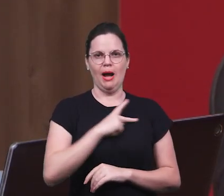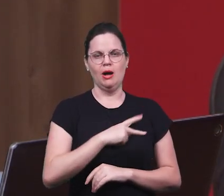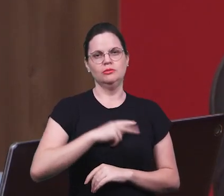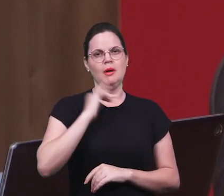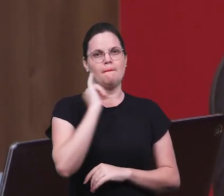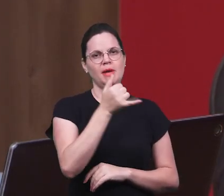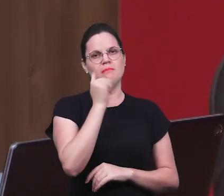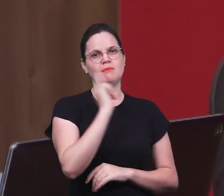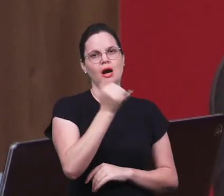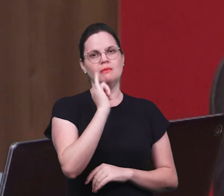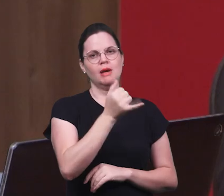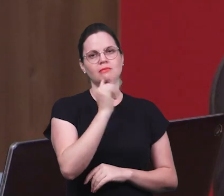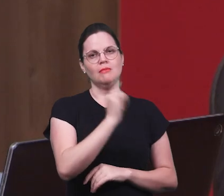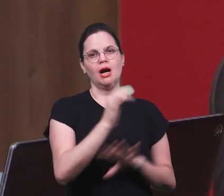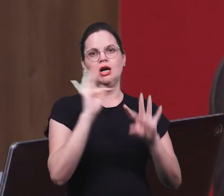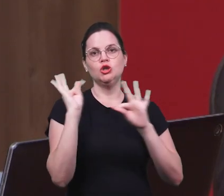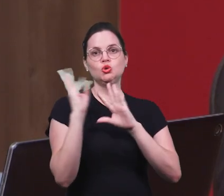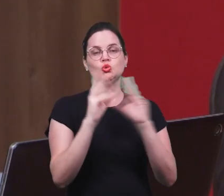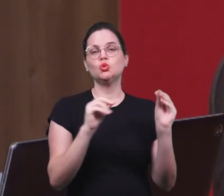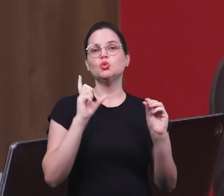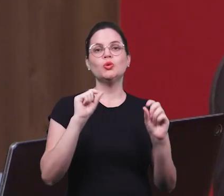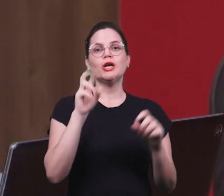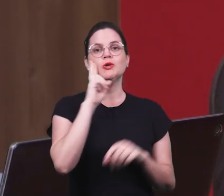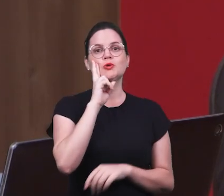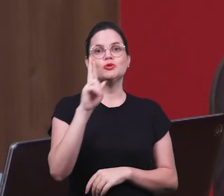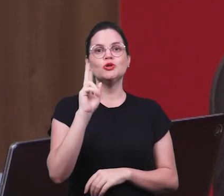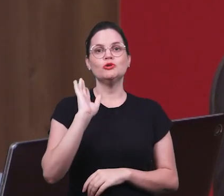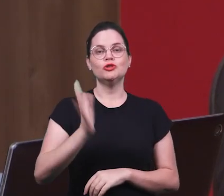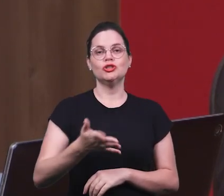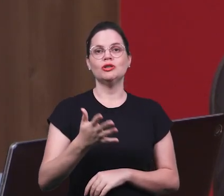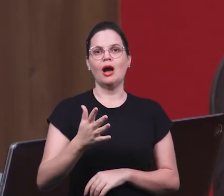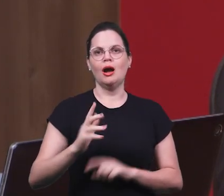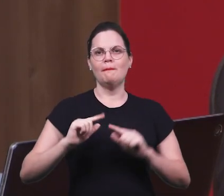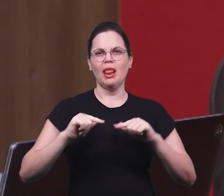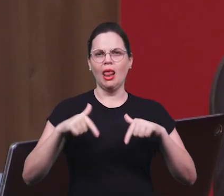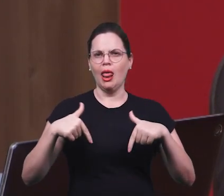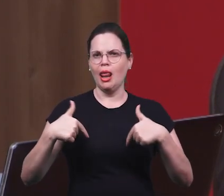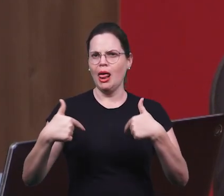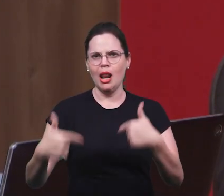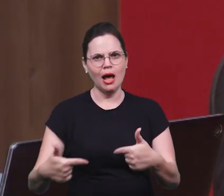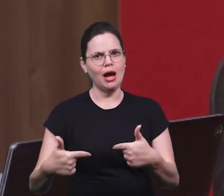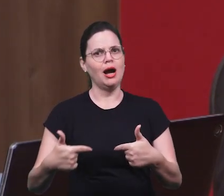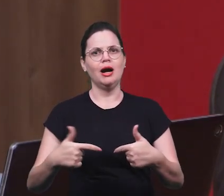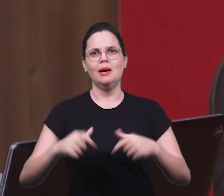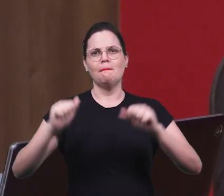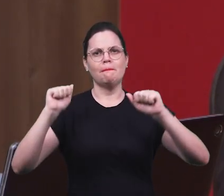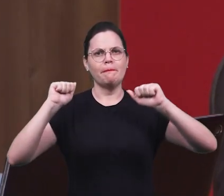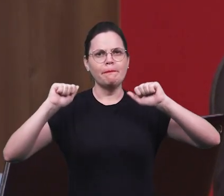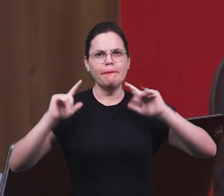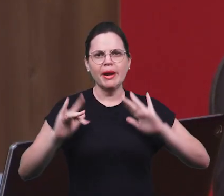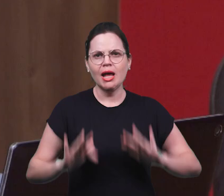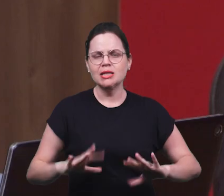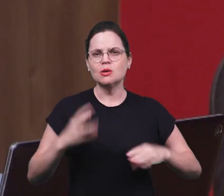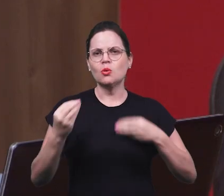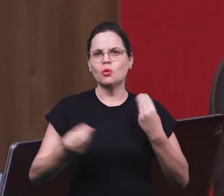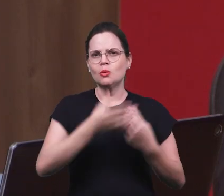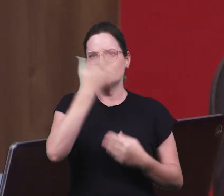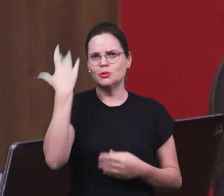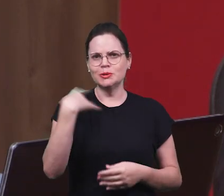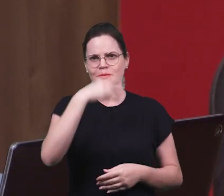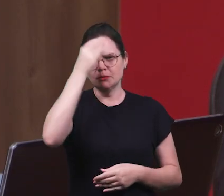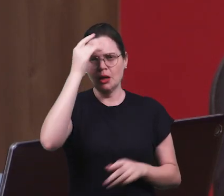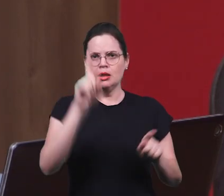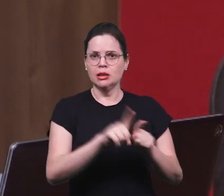tudo aquilo que o Senhor estava fazendo no meio deles, as operações, as bênçãos. Pedro também